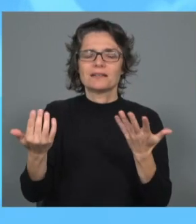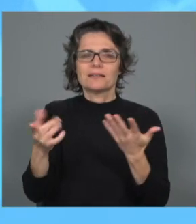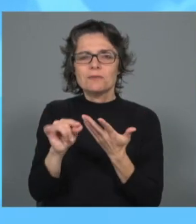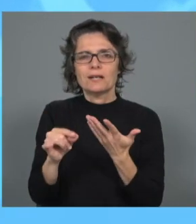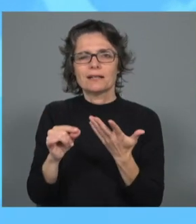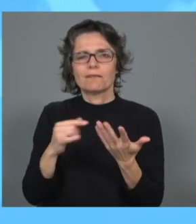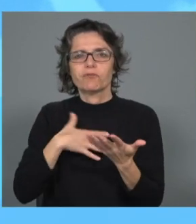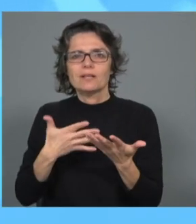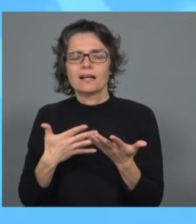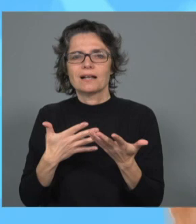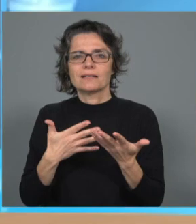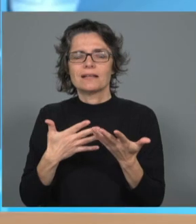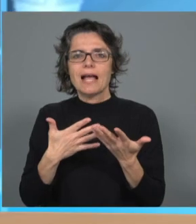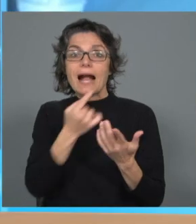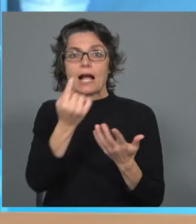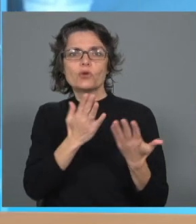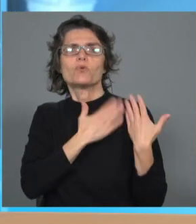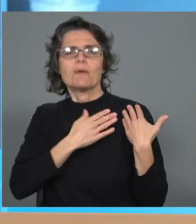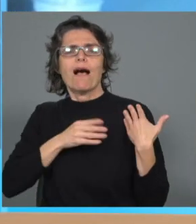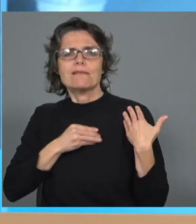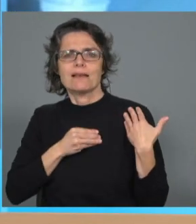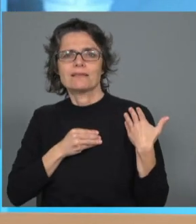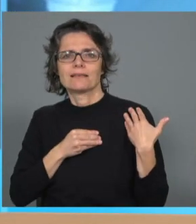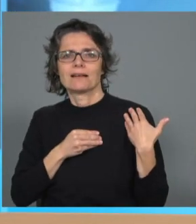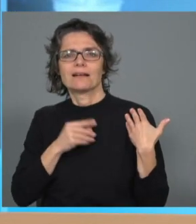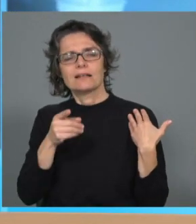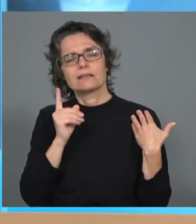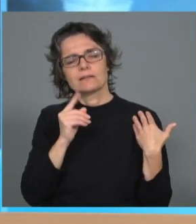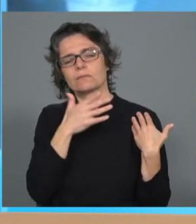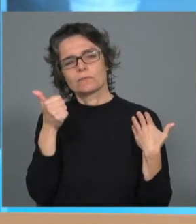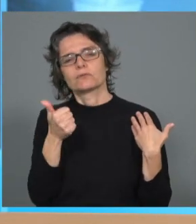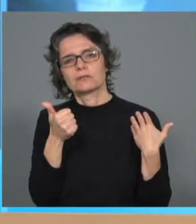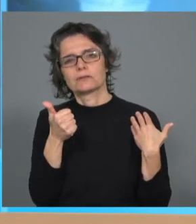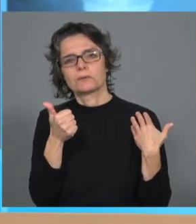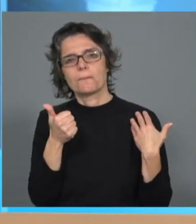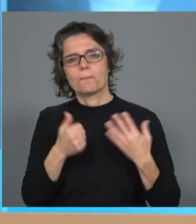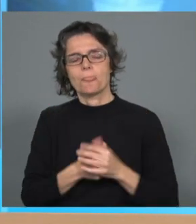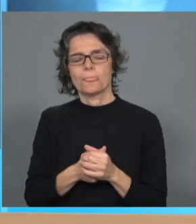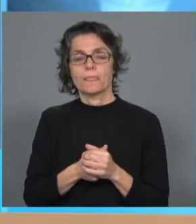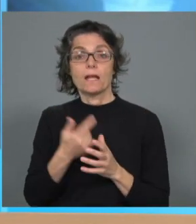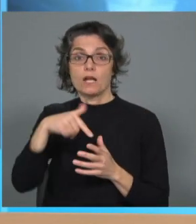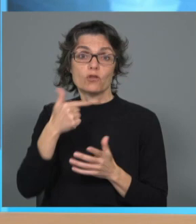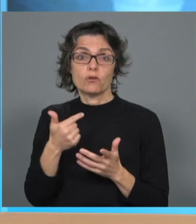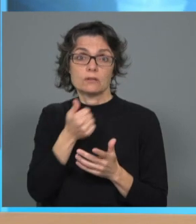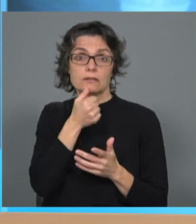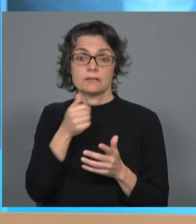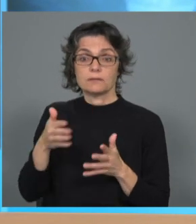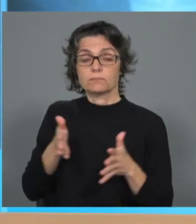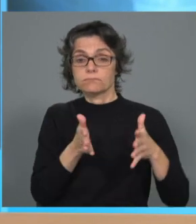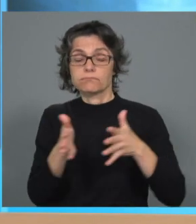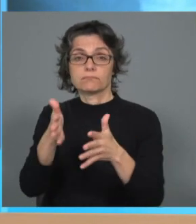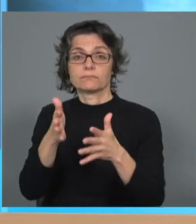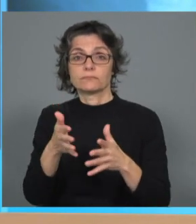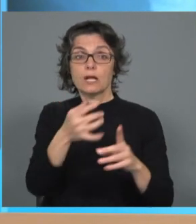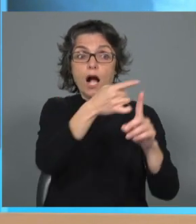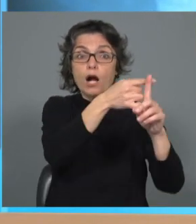si essa responsabilidade de estar com os jovens e também de carregar a cruz. E não foi à toa que fomos percorrendo a cruz, nunca esteve